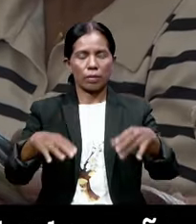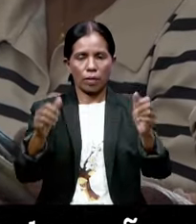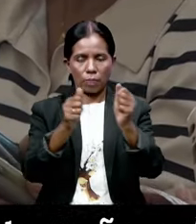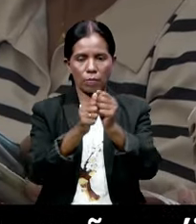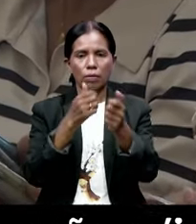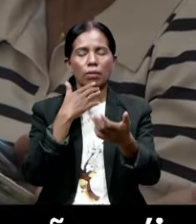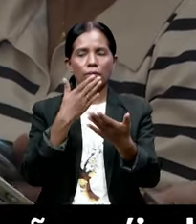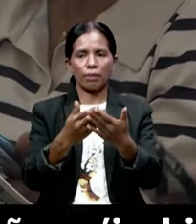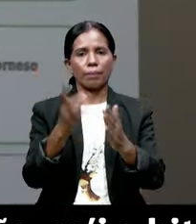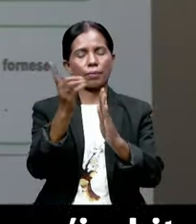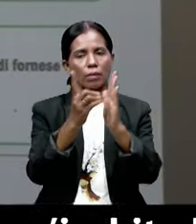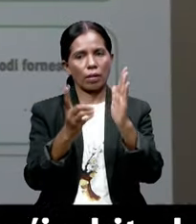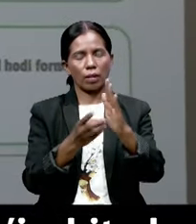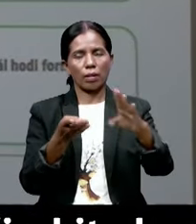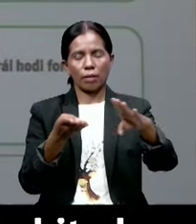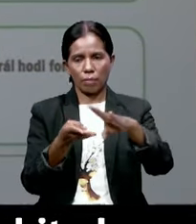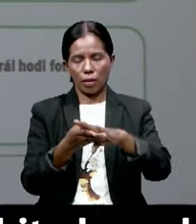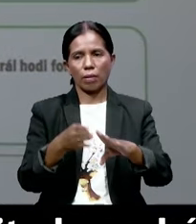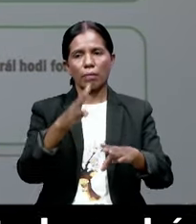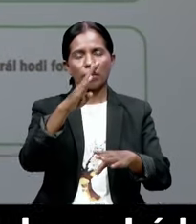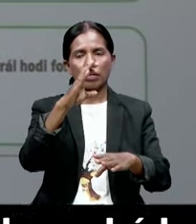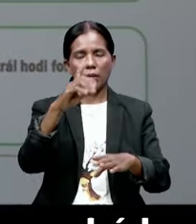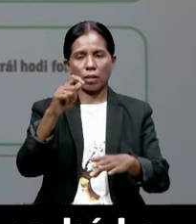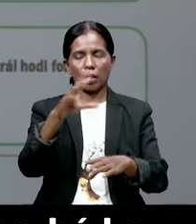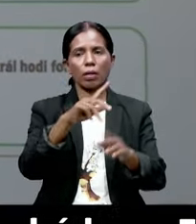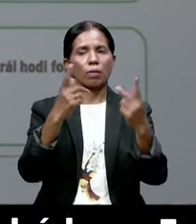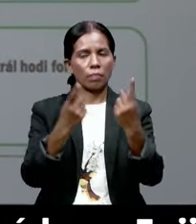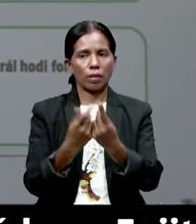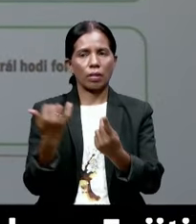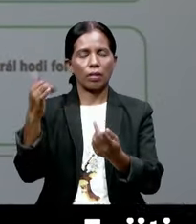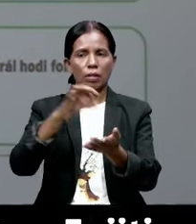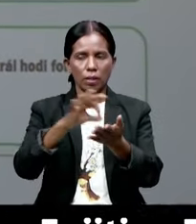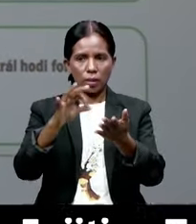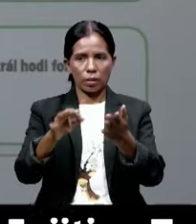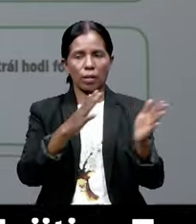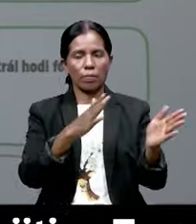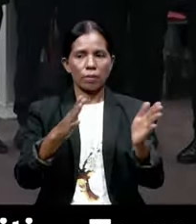dia kliutang. Tuir dara susi Banco Central Timor Leste, companhia CNB Resisto, ia